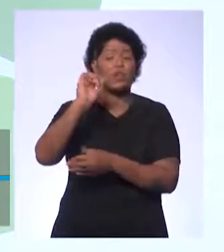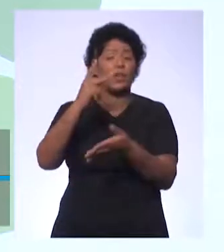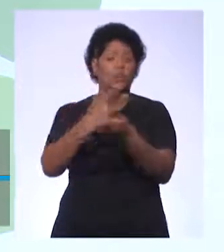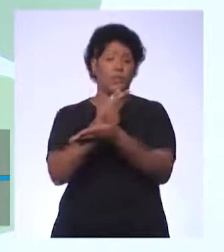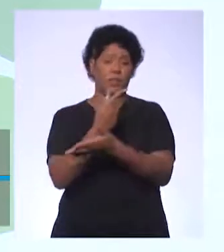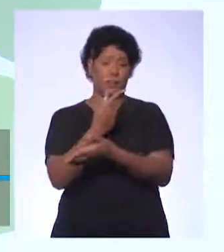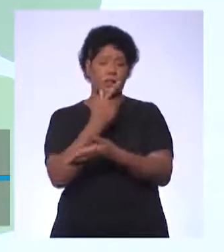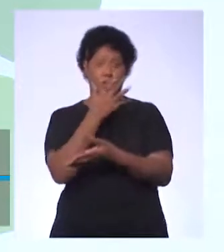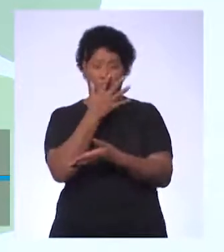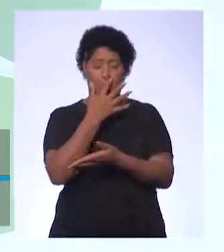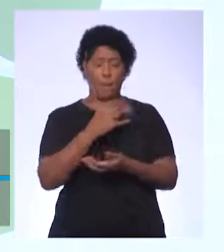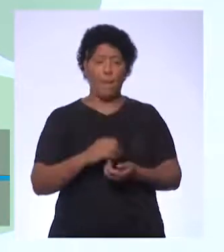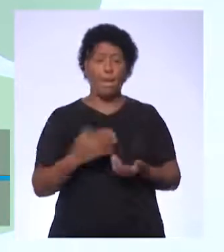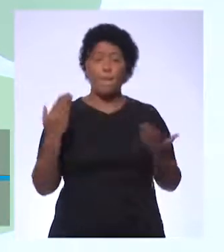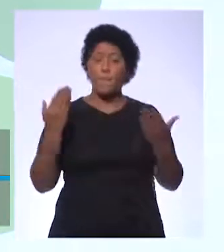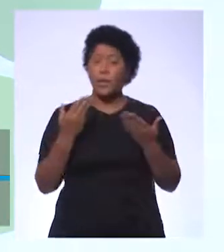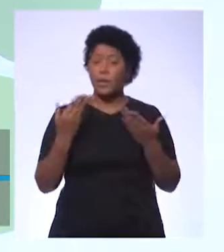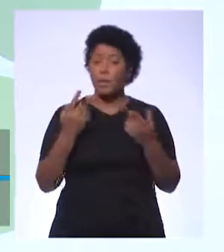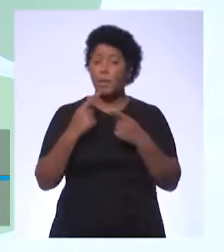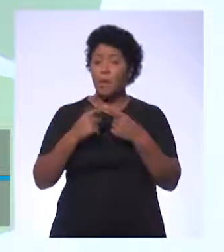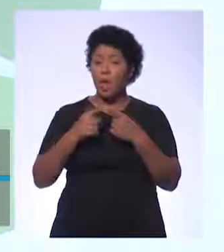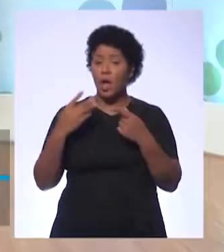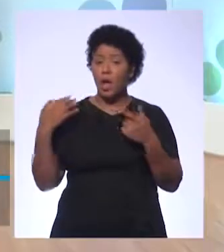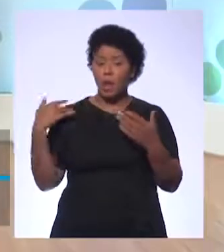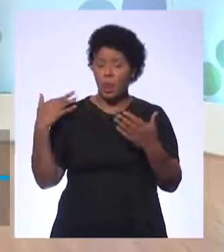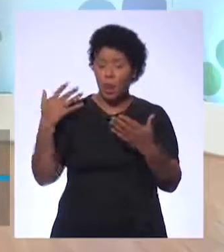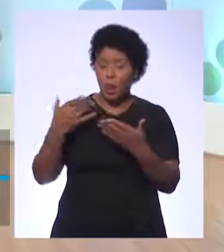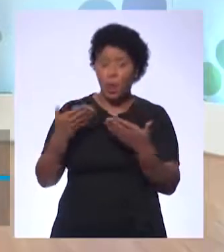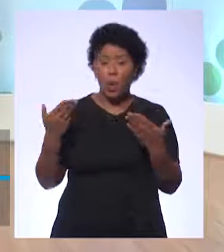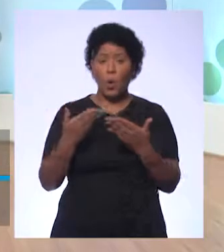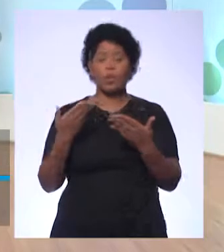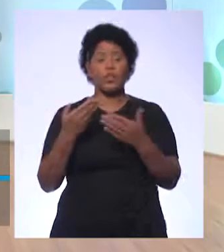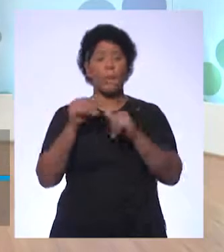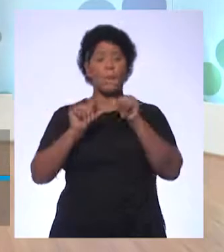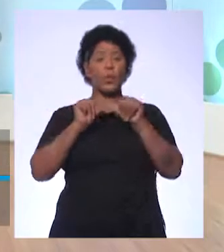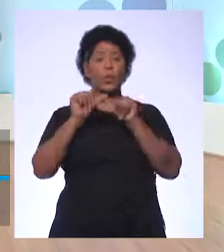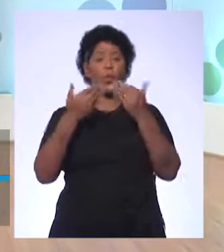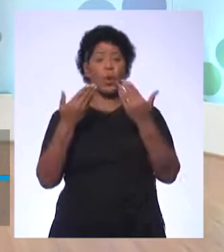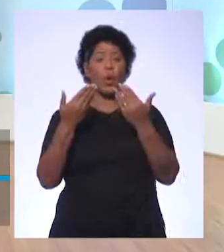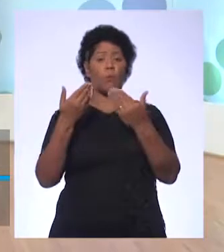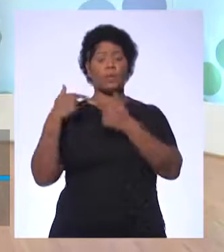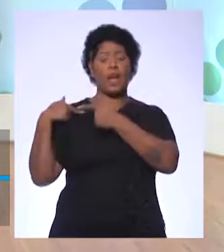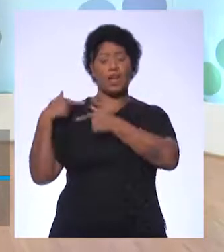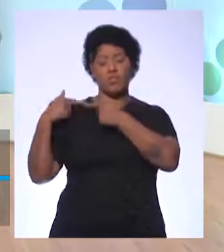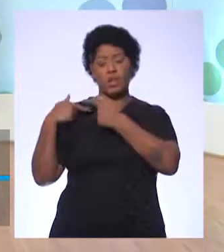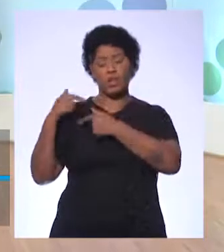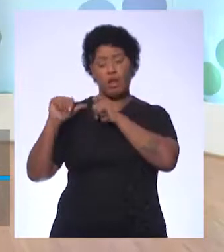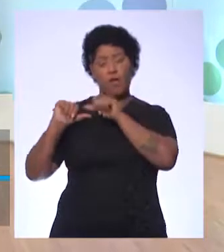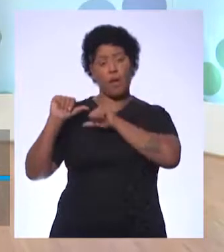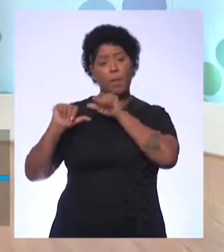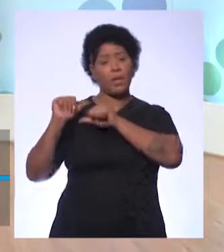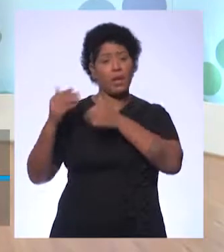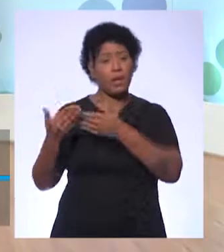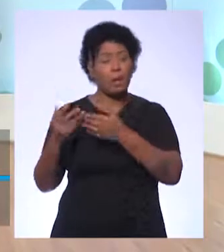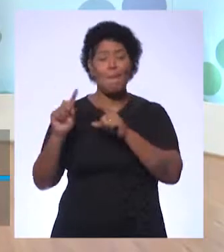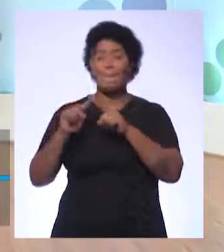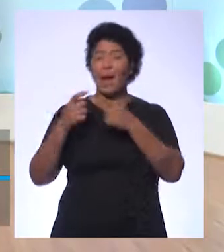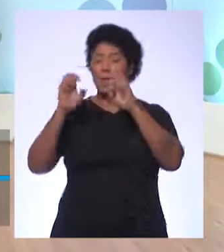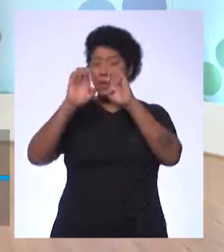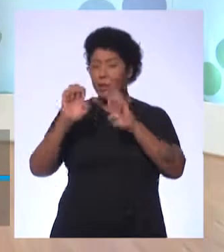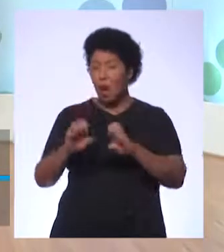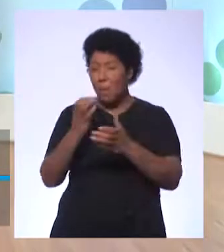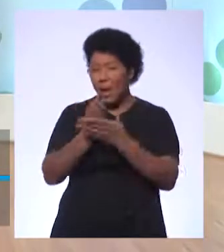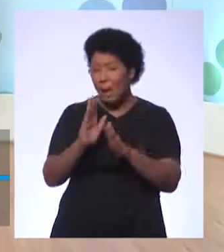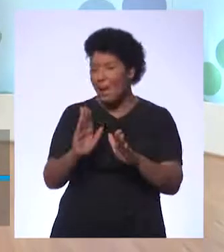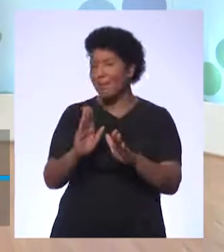outros tempos, forçando com que isso ficasse na geração. Ou seja, a geração ela se adapta e as obras não precisam morrer. A gente só precisa